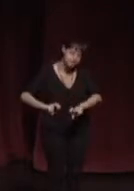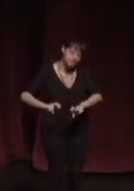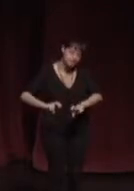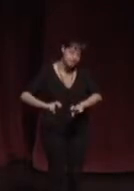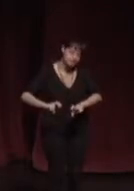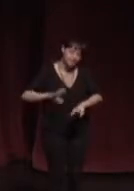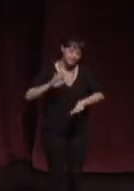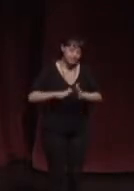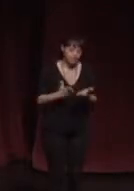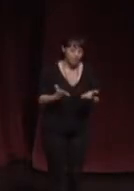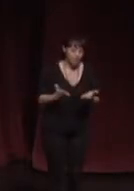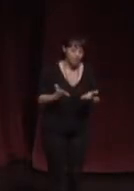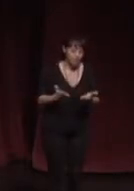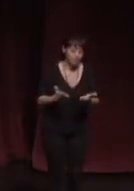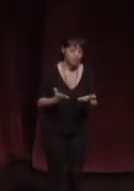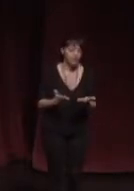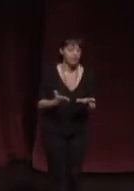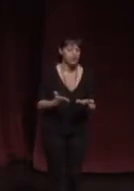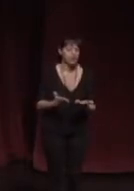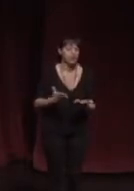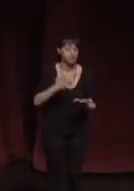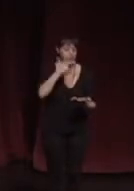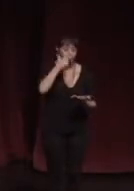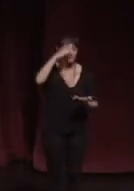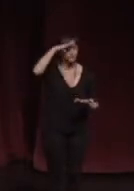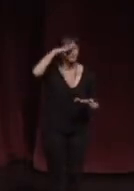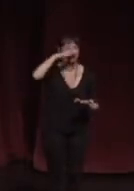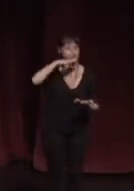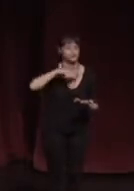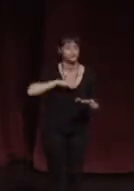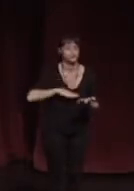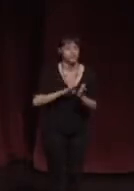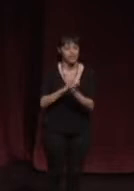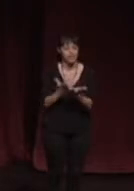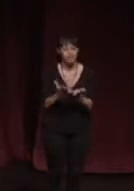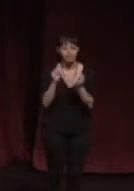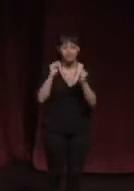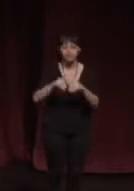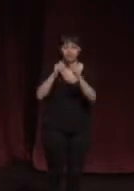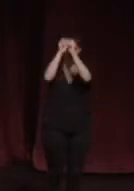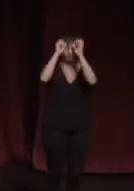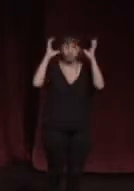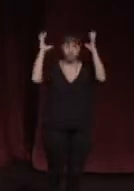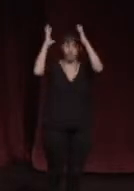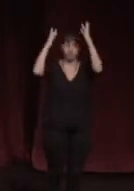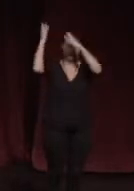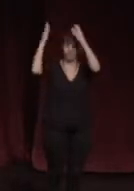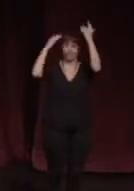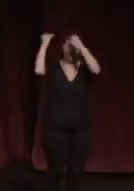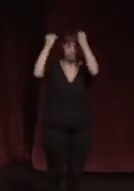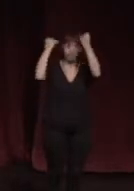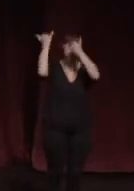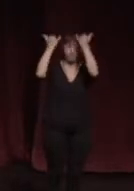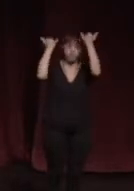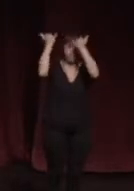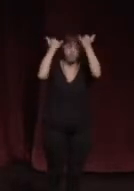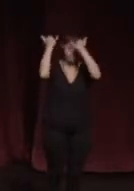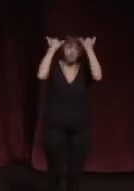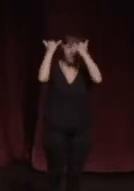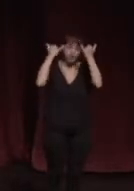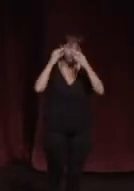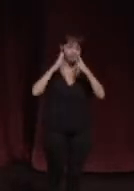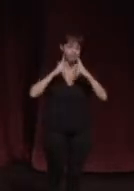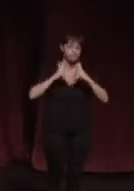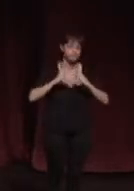mas depois ele fica mais calmo. E o livro ajuda, porque traz a ideia numa mente que está congestionada com 1000 coisas. E